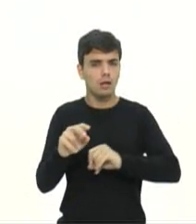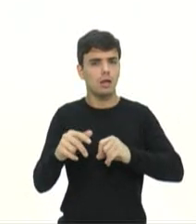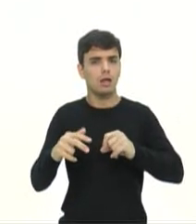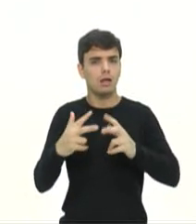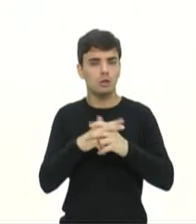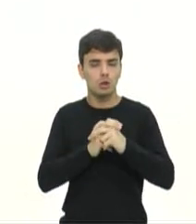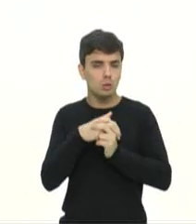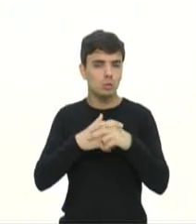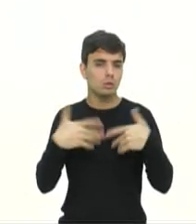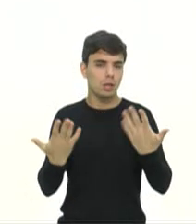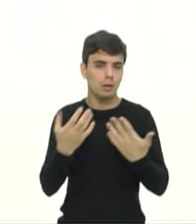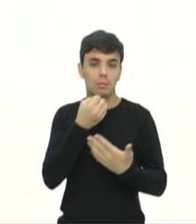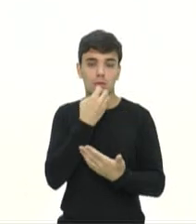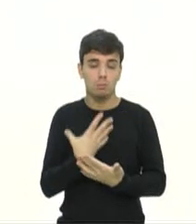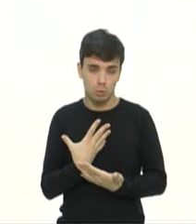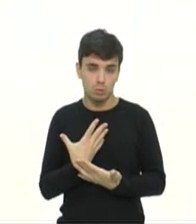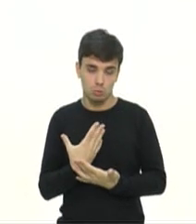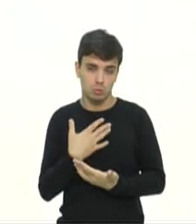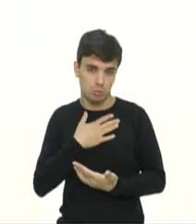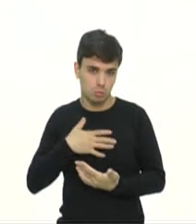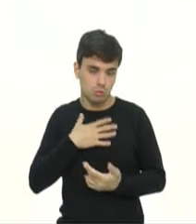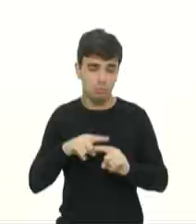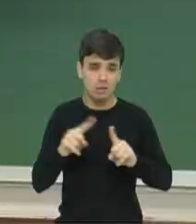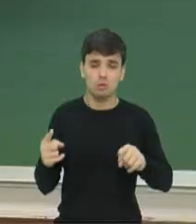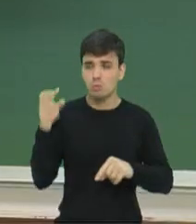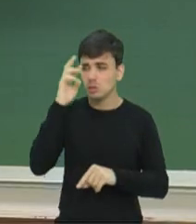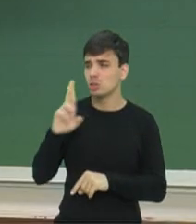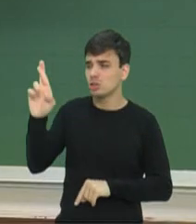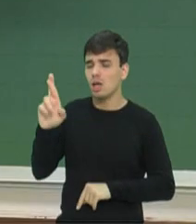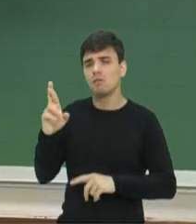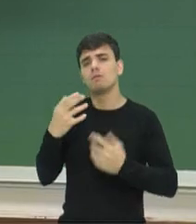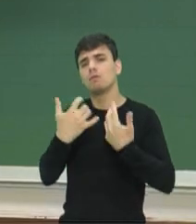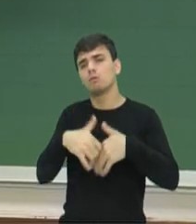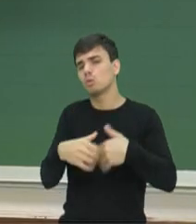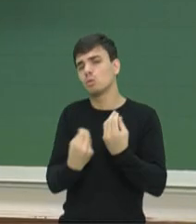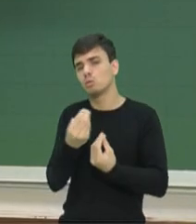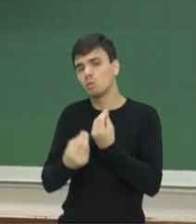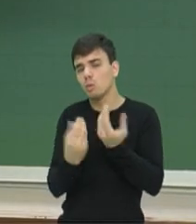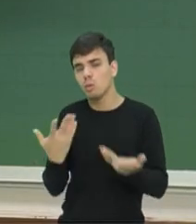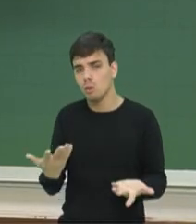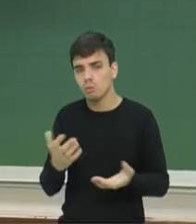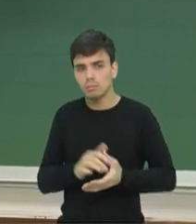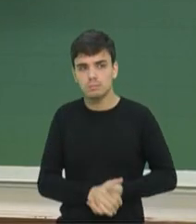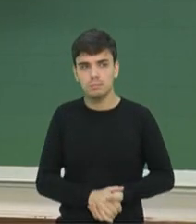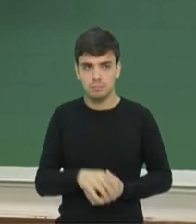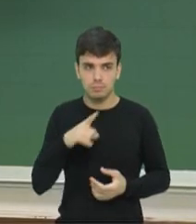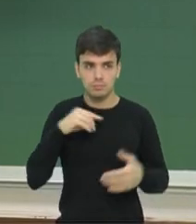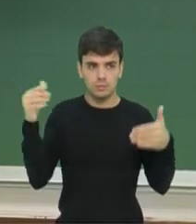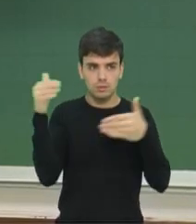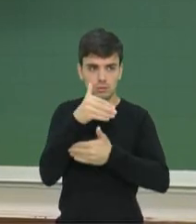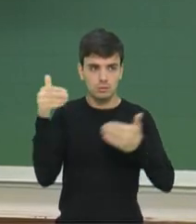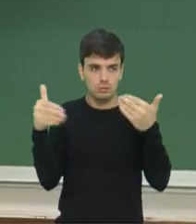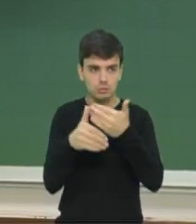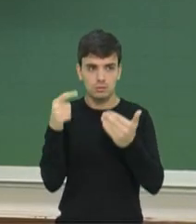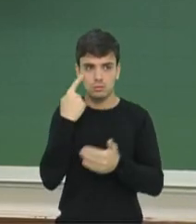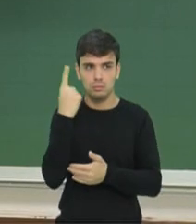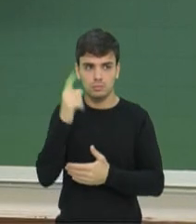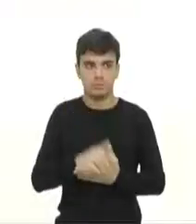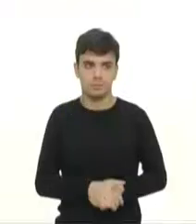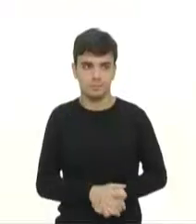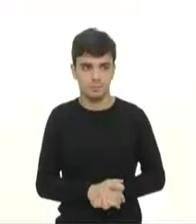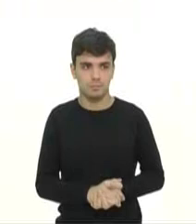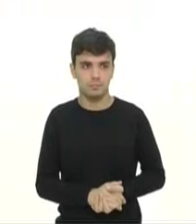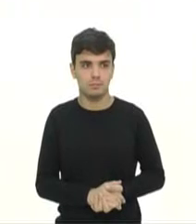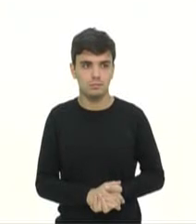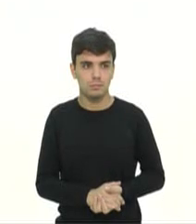é considerado pela maioria dos mestres. Então você tinha que voltar lá nos primeiros slides que tinha a resposta desse exercício, que é o quê? Então